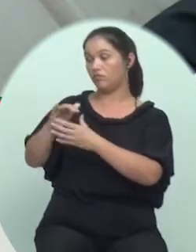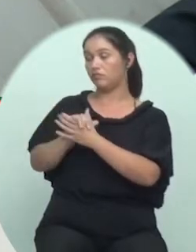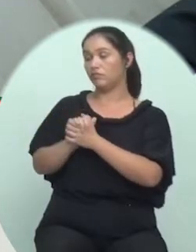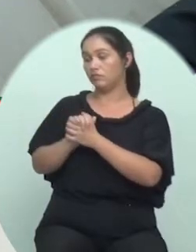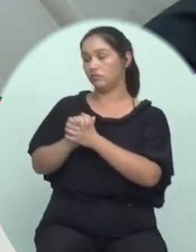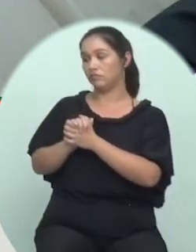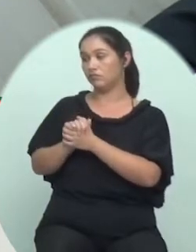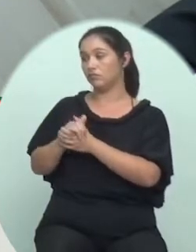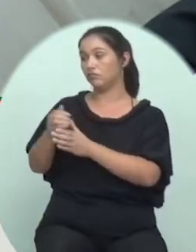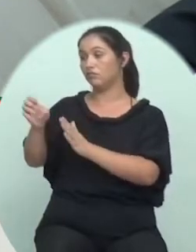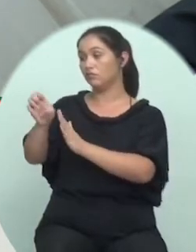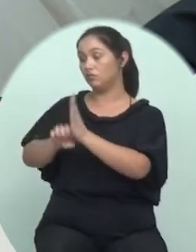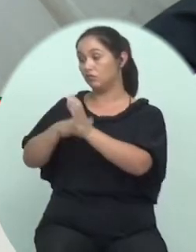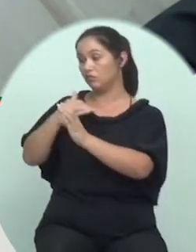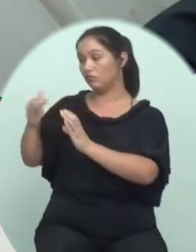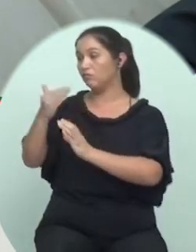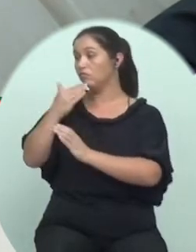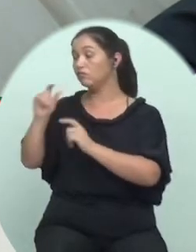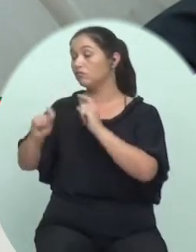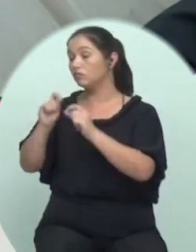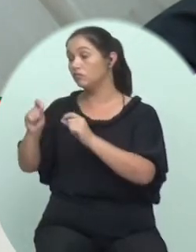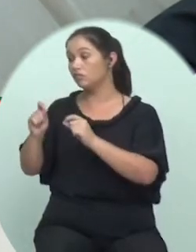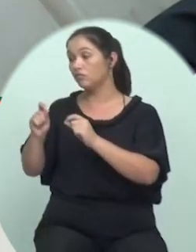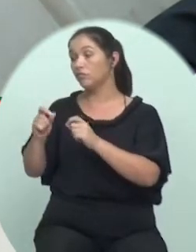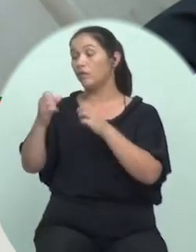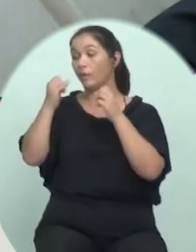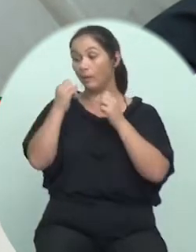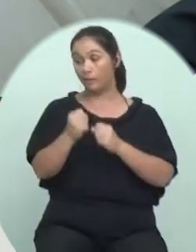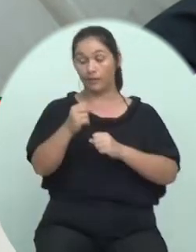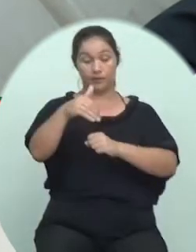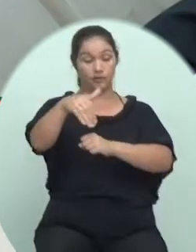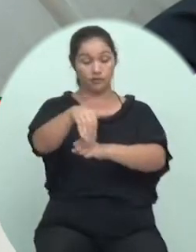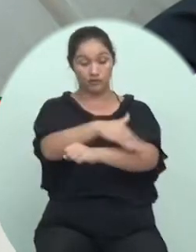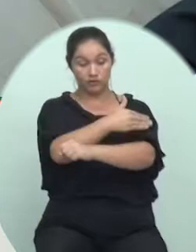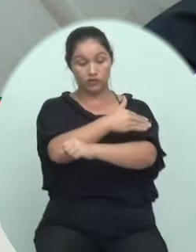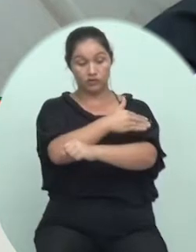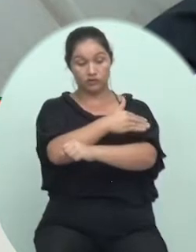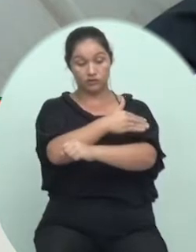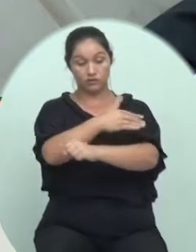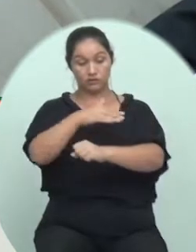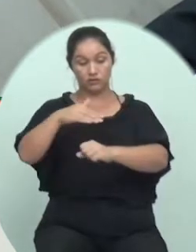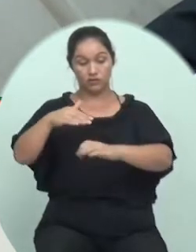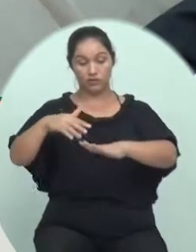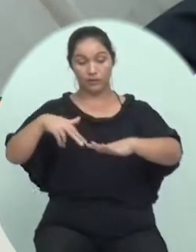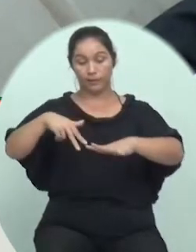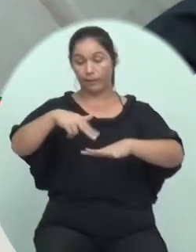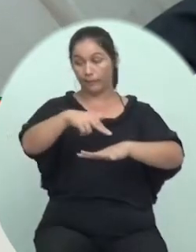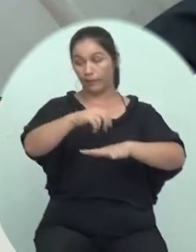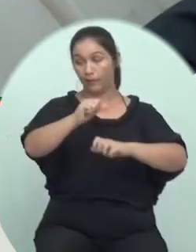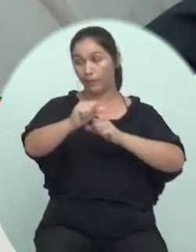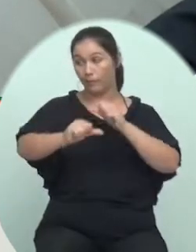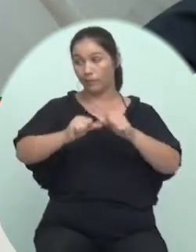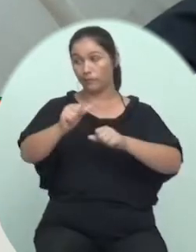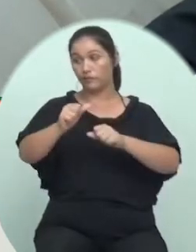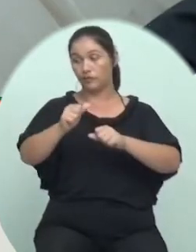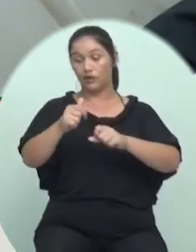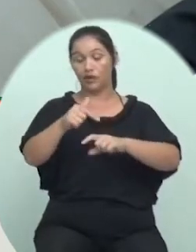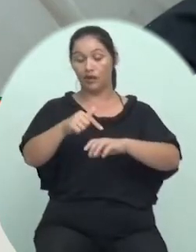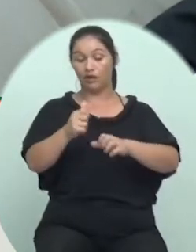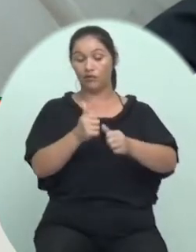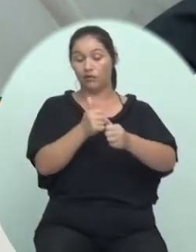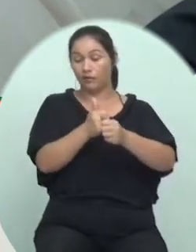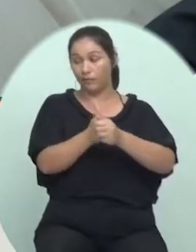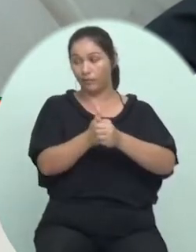existe possibilidade de mudança de faixa de pedestre de fronte da Igreja Assembleia de Deus, localizada na rua